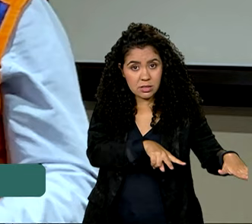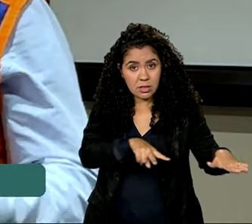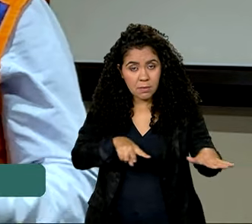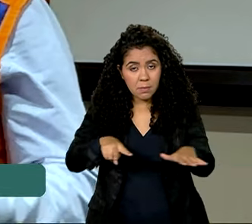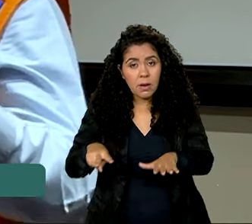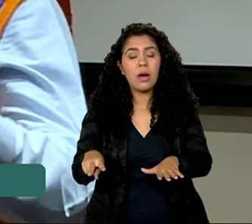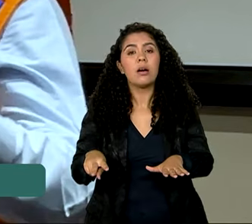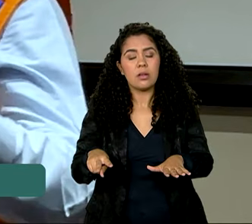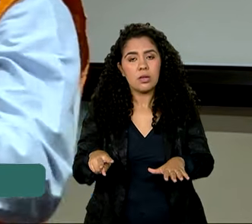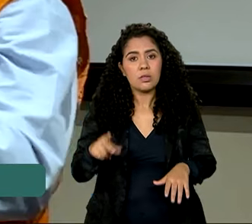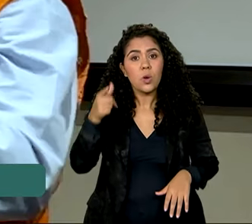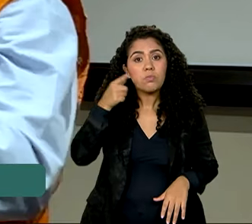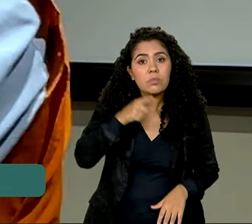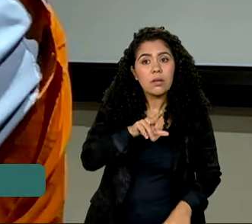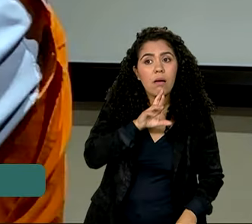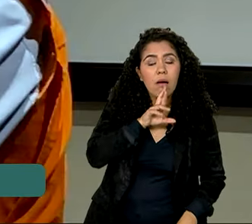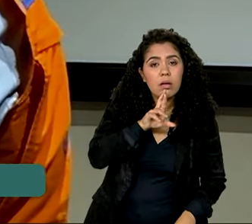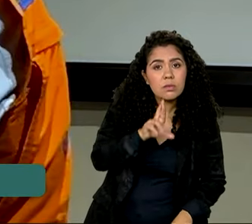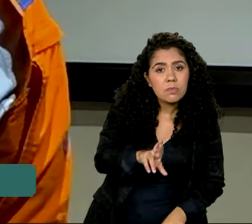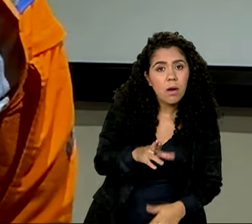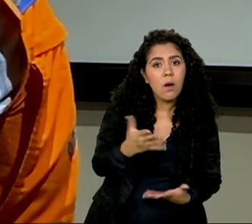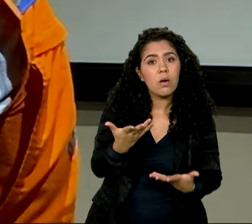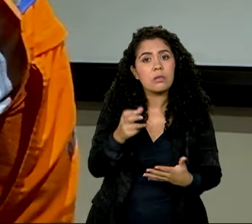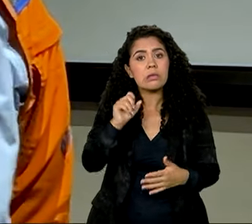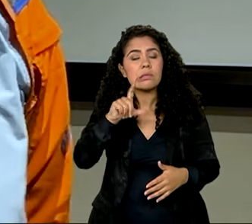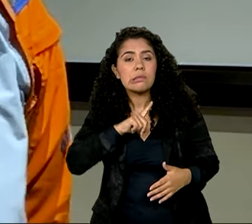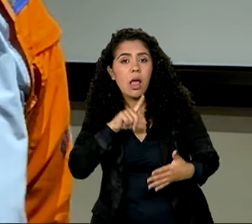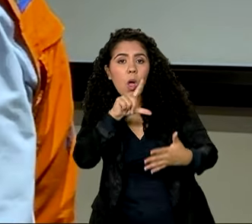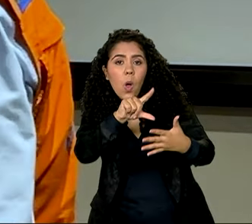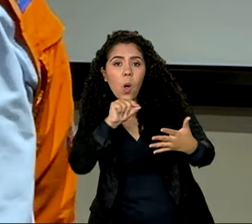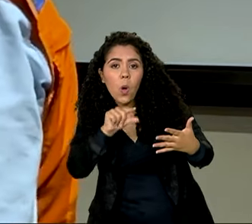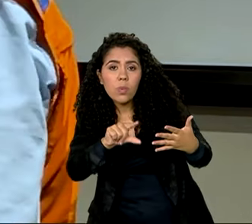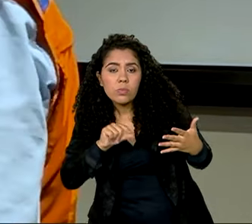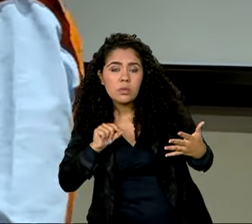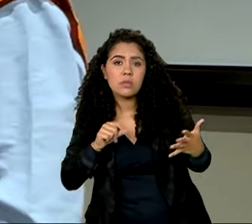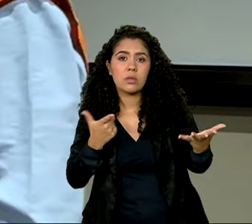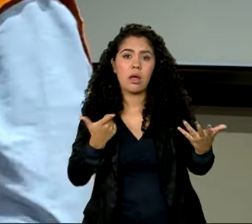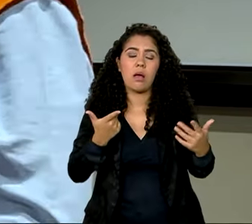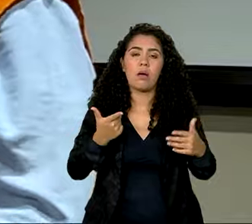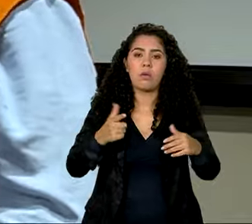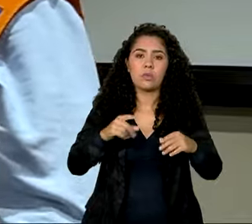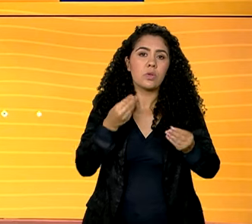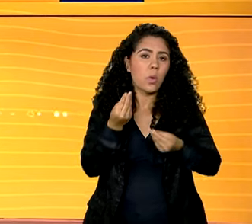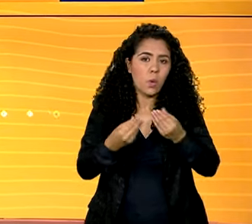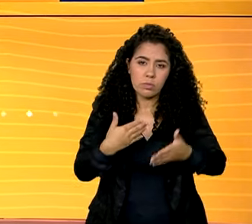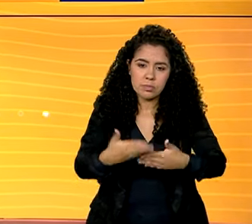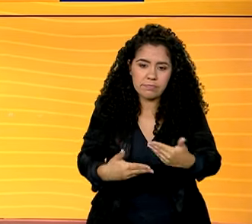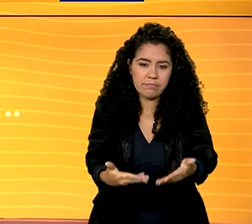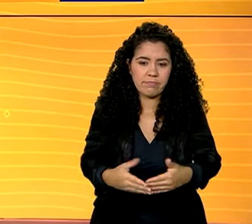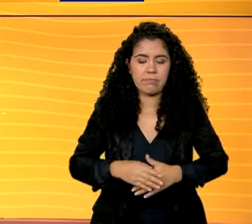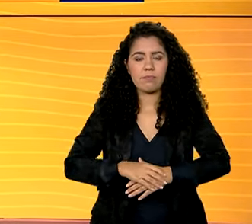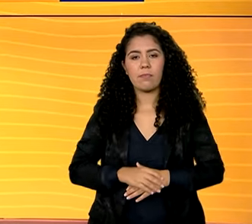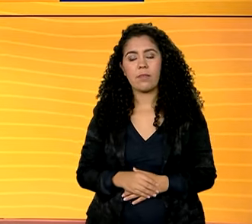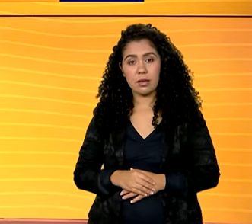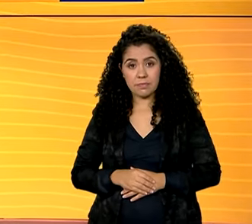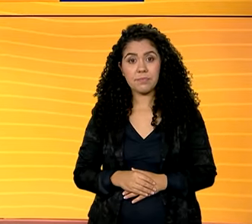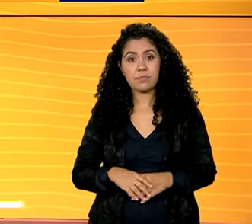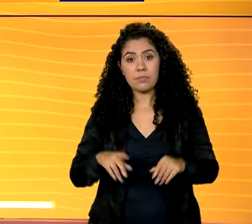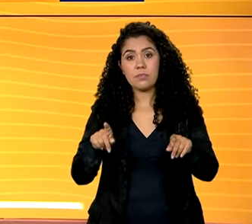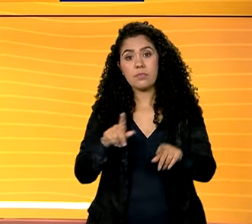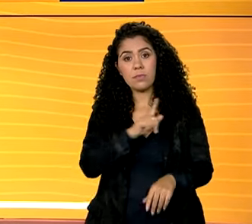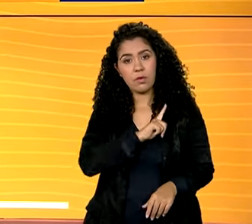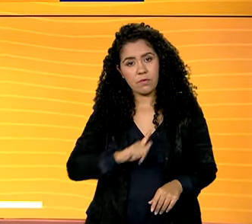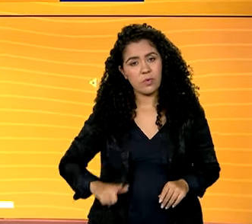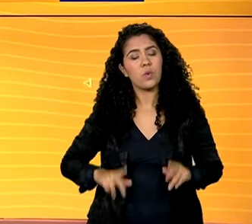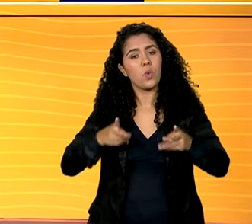gente consegue ter algumas respostas, tirar alternativas de ampliação do número de voos e assim por diante. E olha, o governo